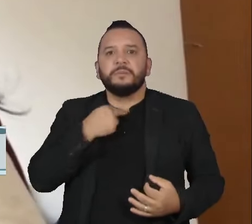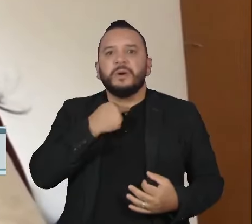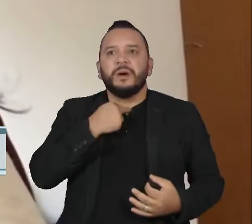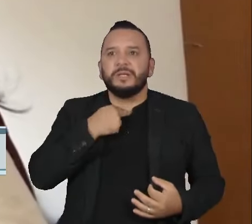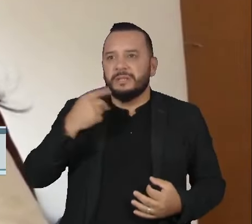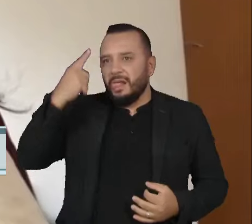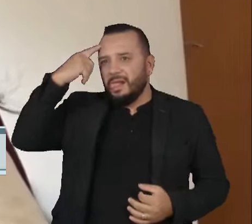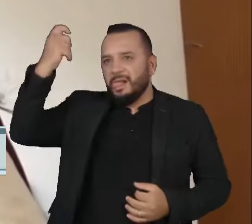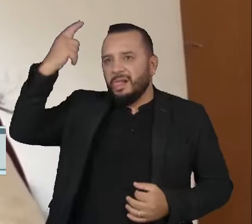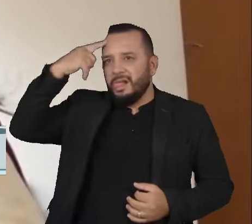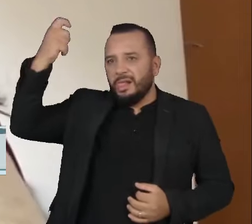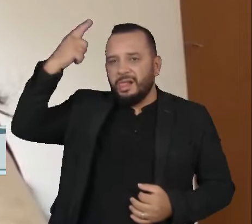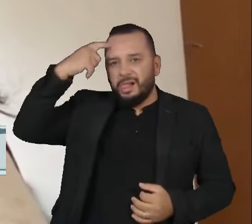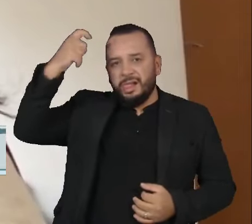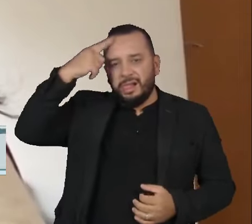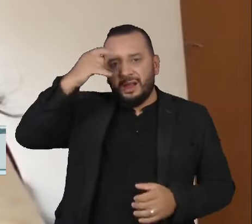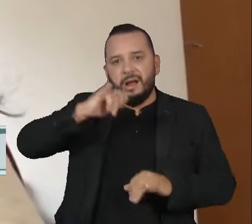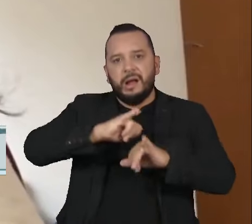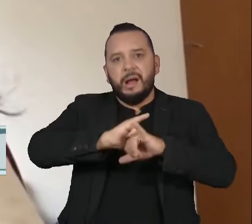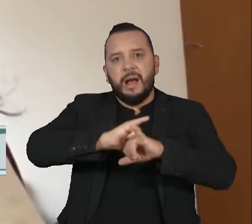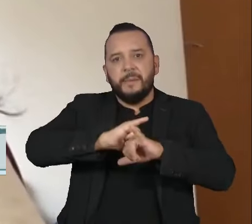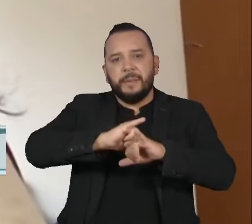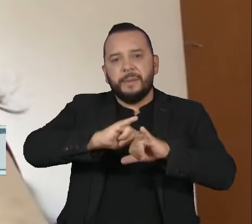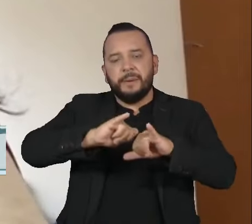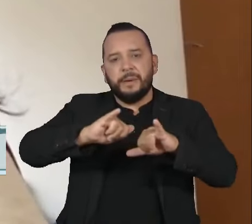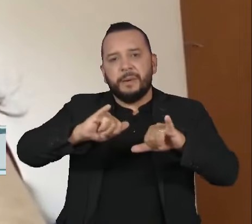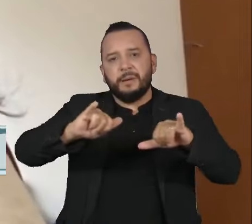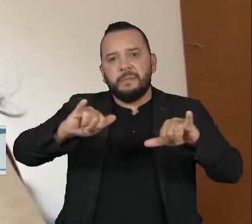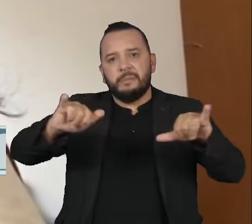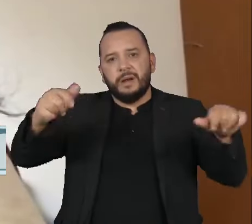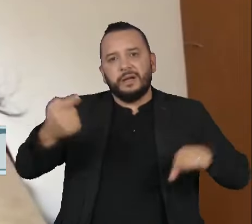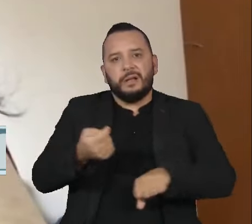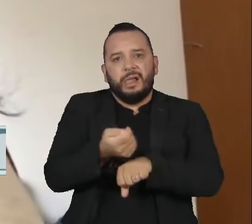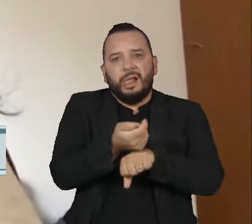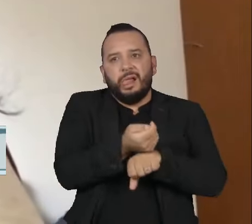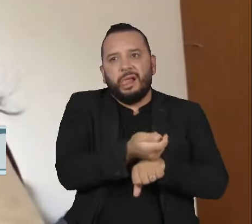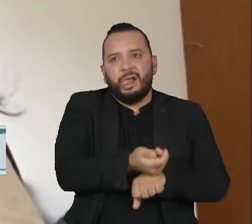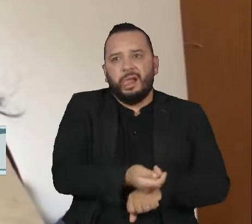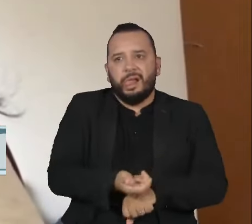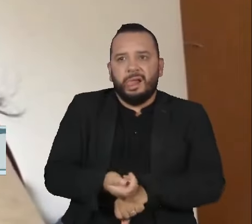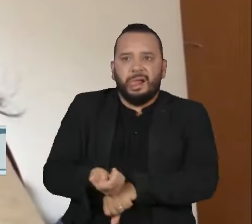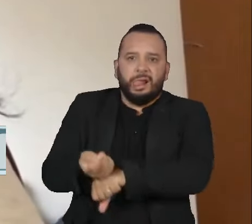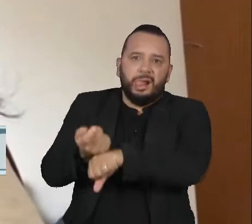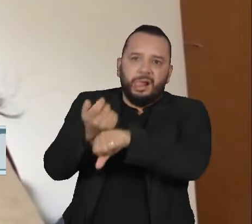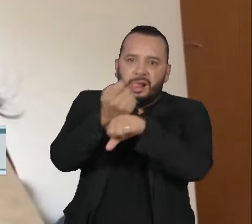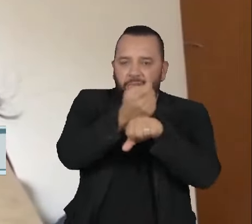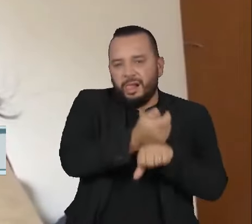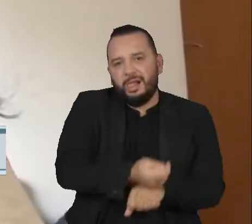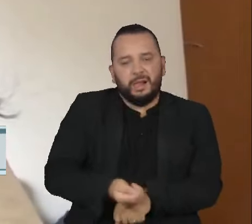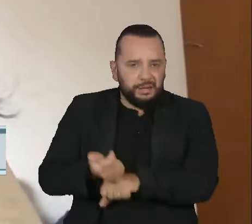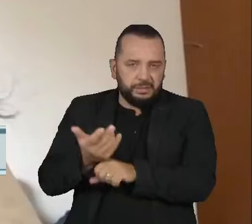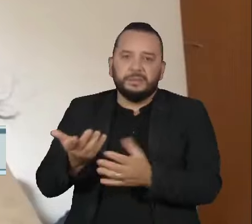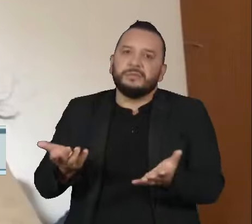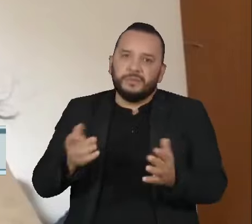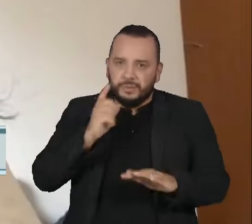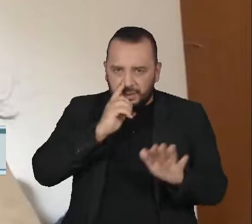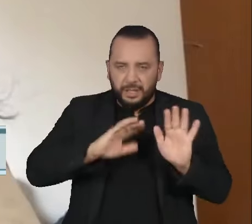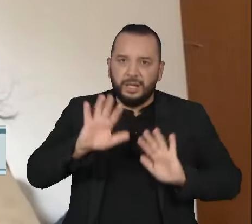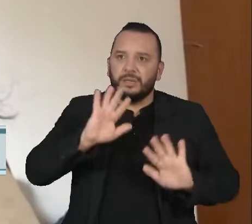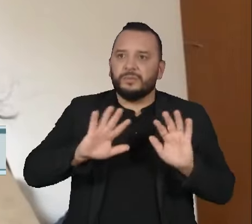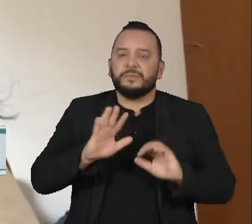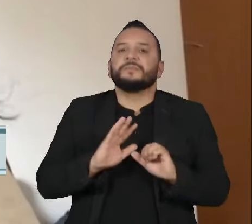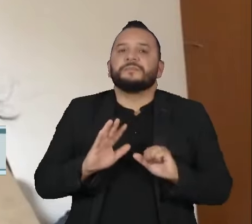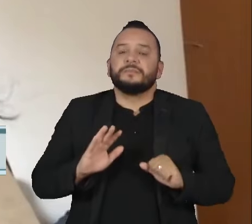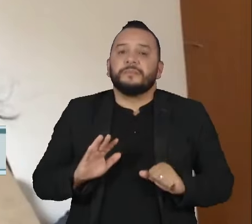inventada ou passada de maneira não construída pelos meios médicos, né? Então, a